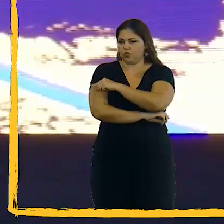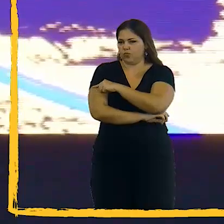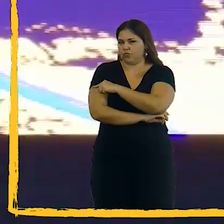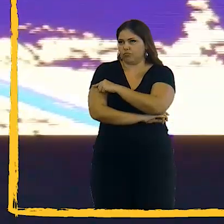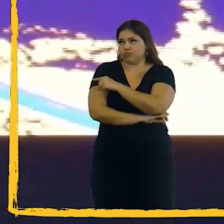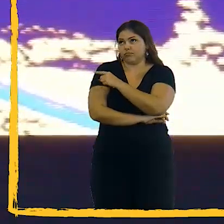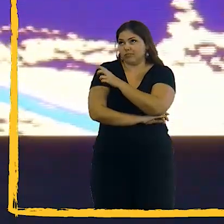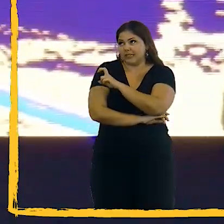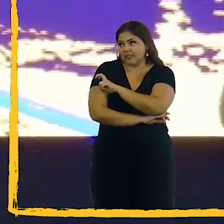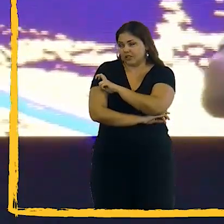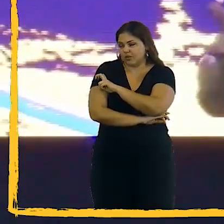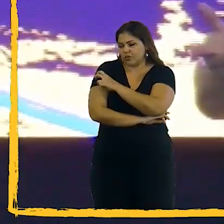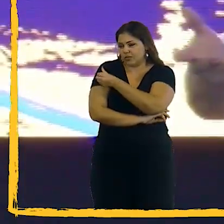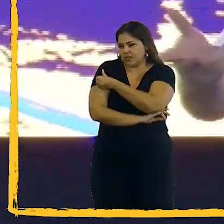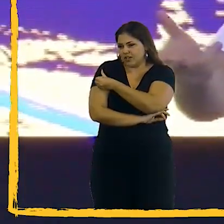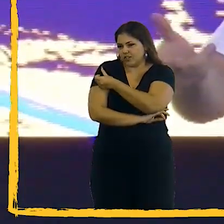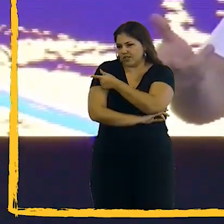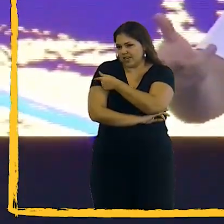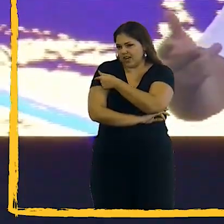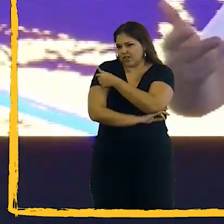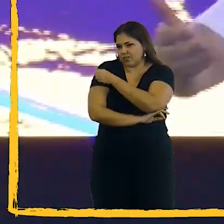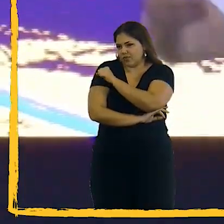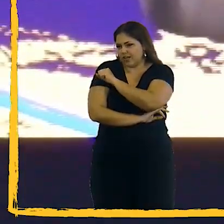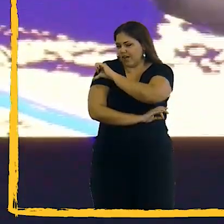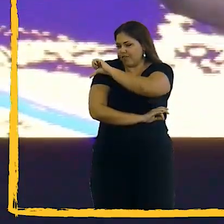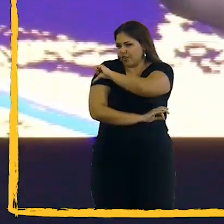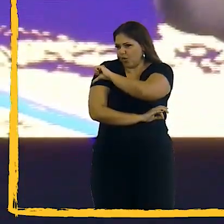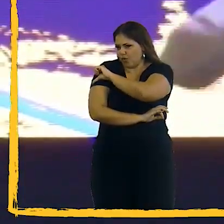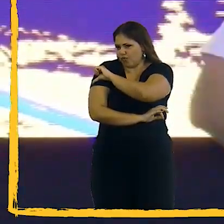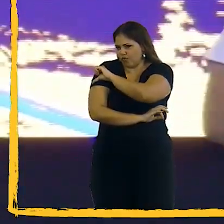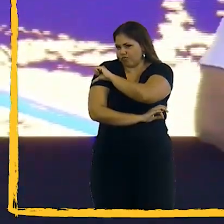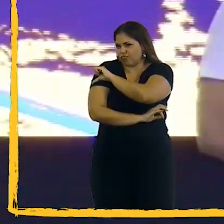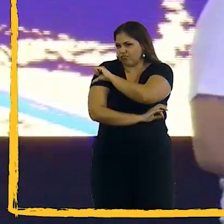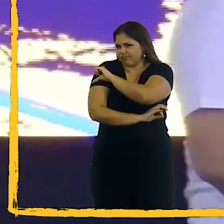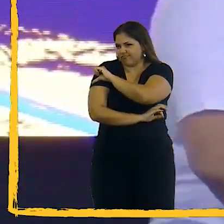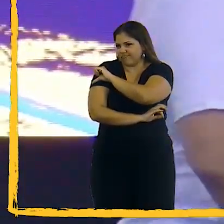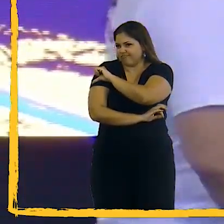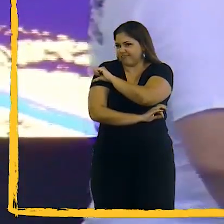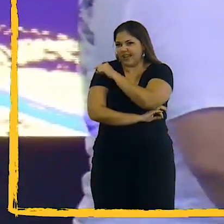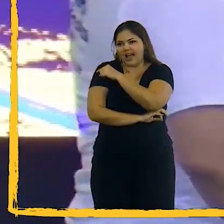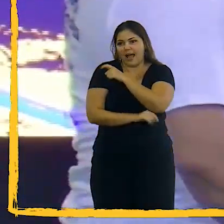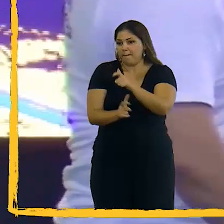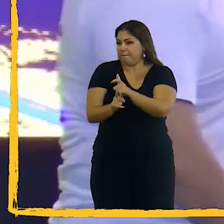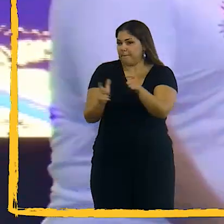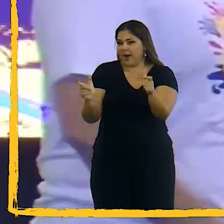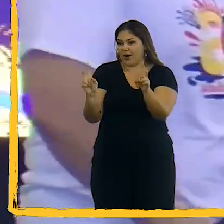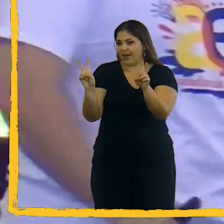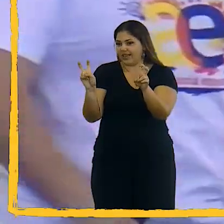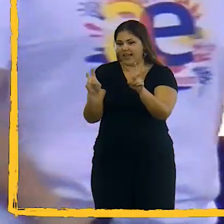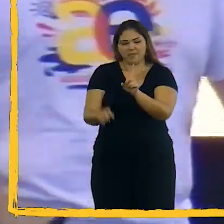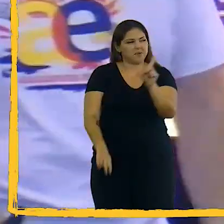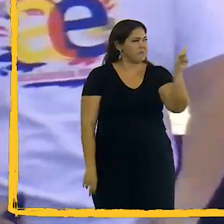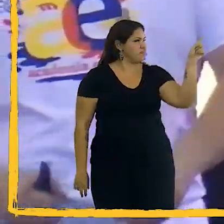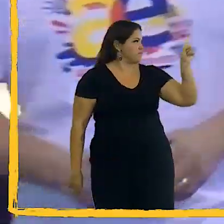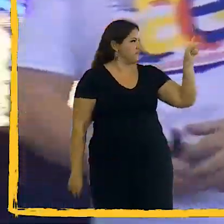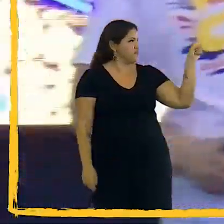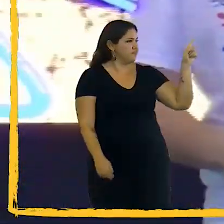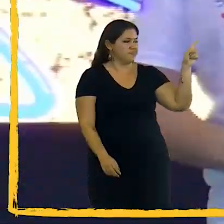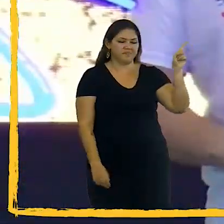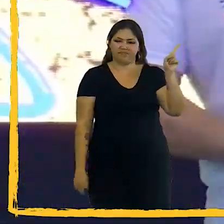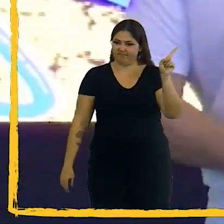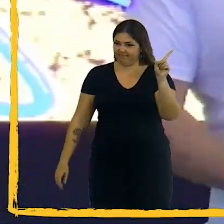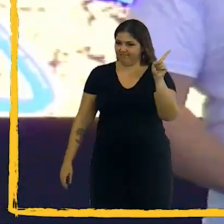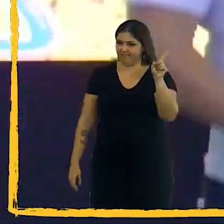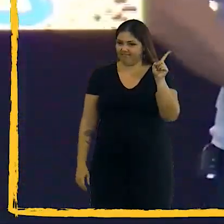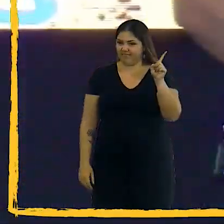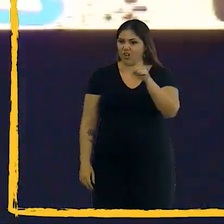dois Você sabia disso um desses temas é razão e proporção que